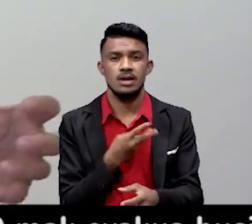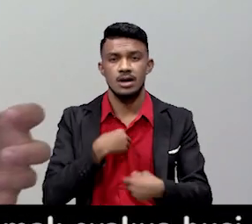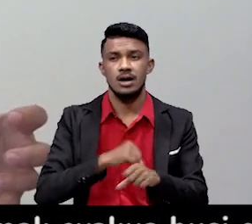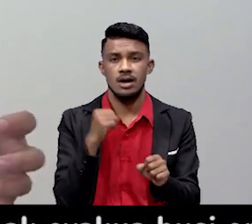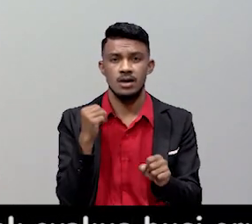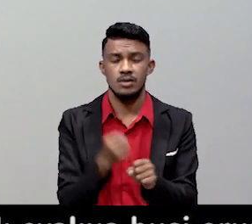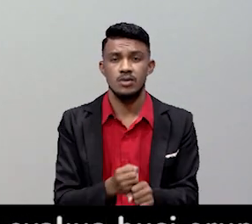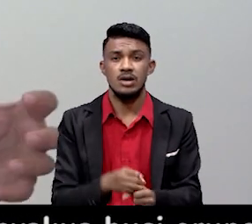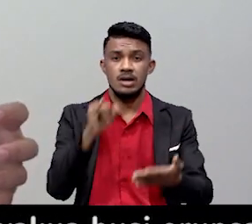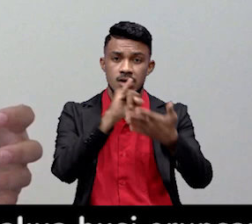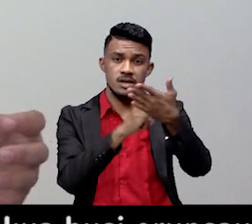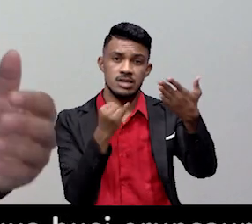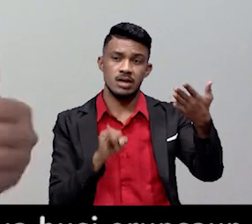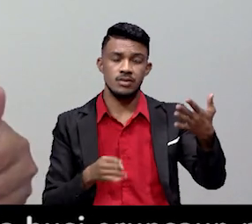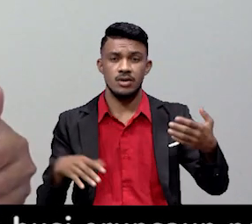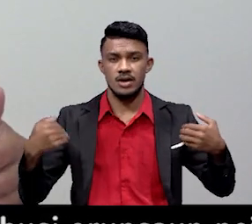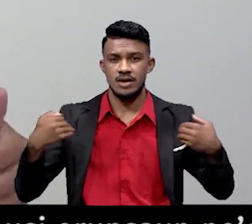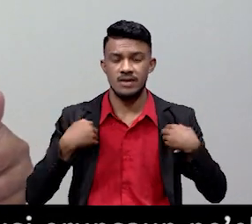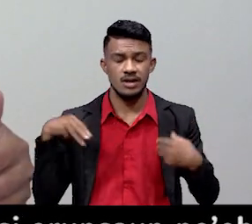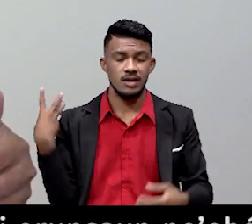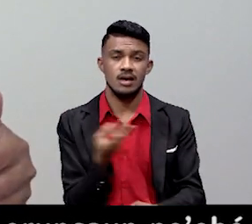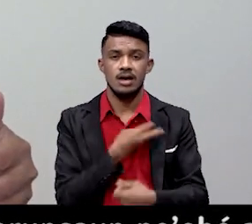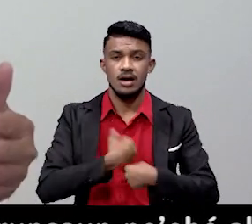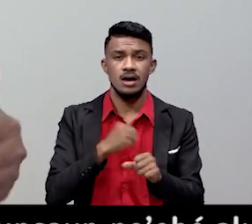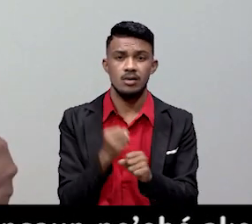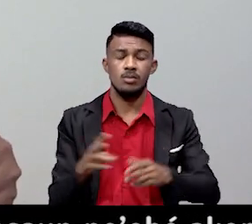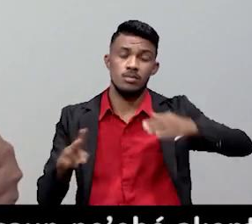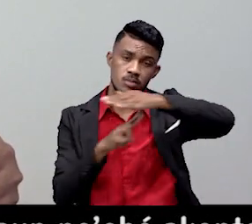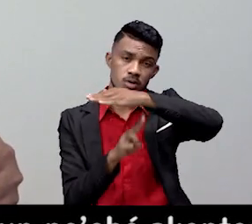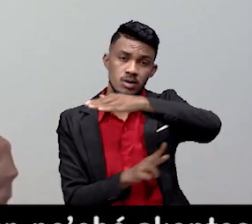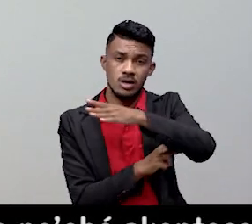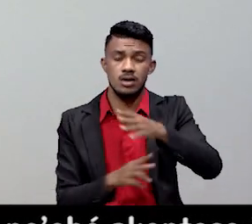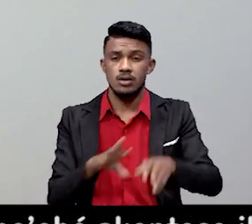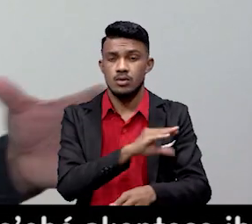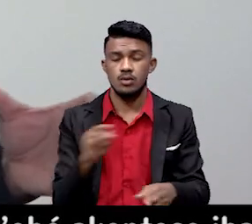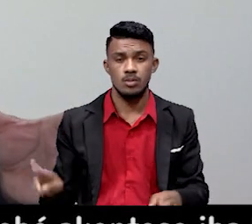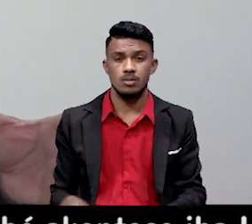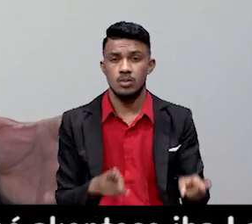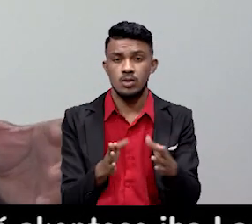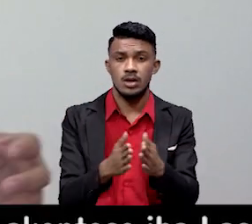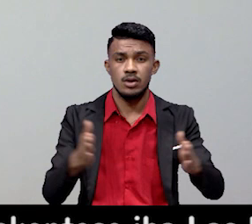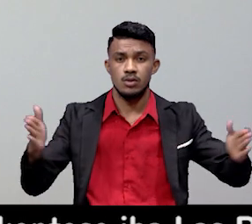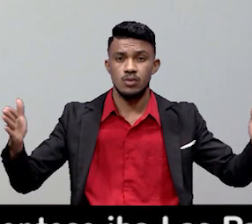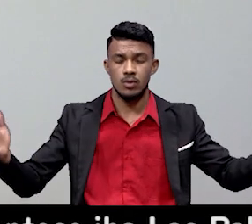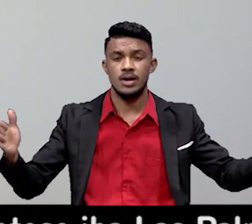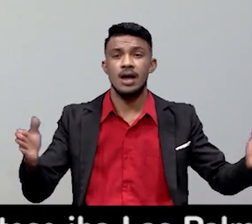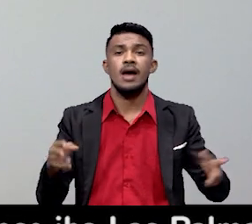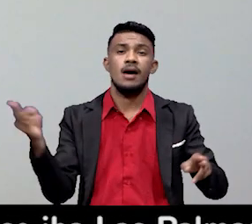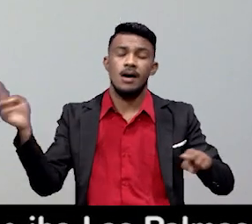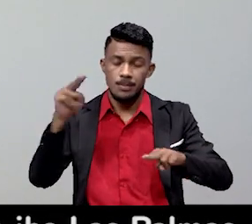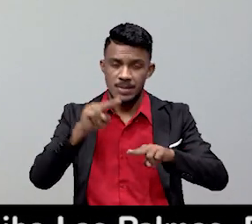desenho cerebral, né? Halo luan. E devemos ir ao clã. E nem profundo nem tamenta, nem lua na menta.